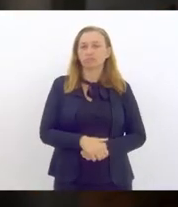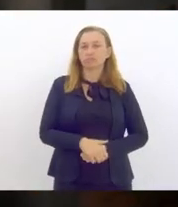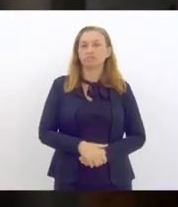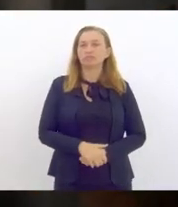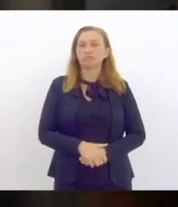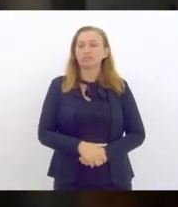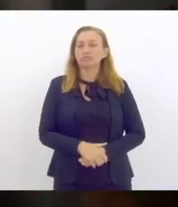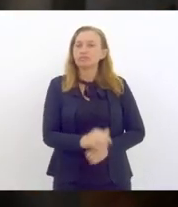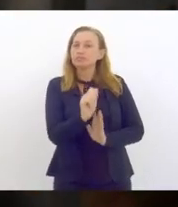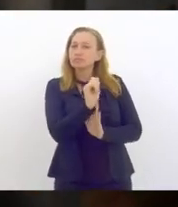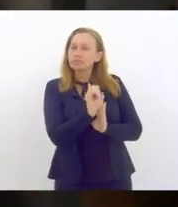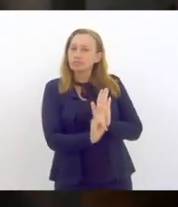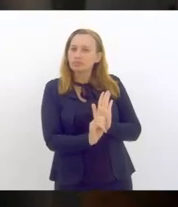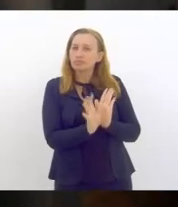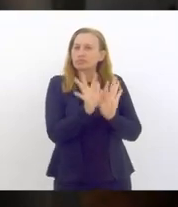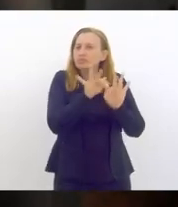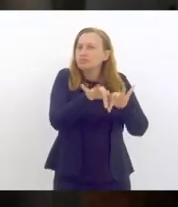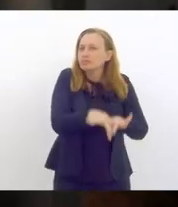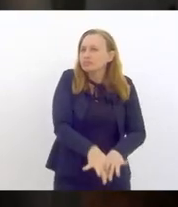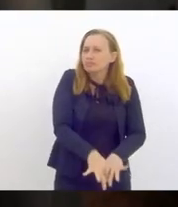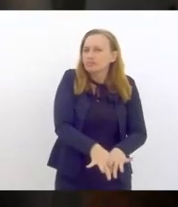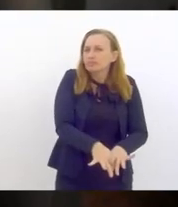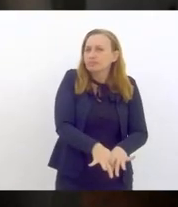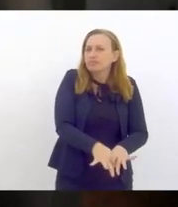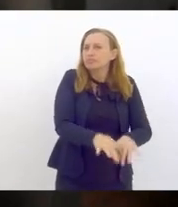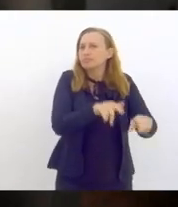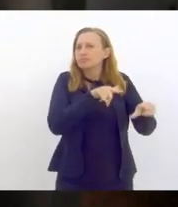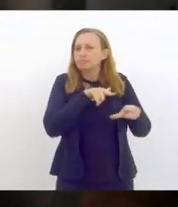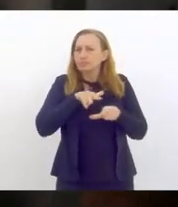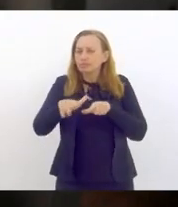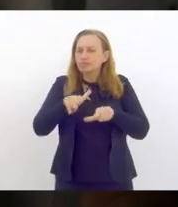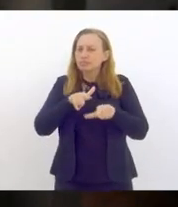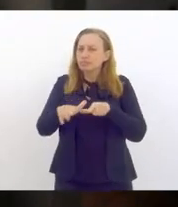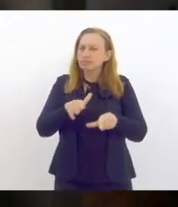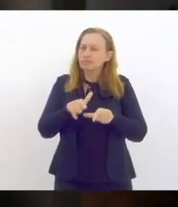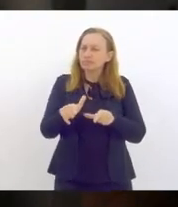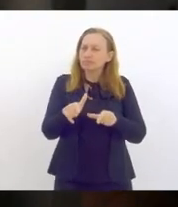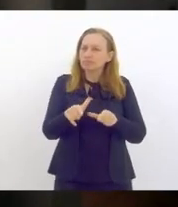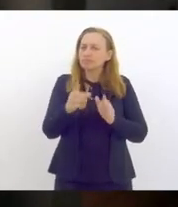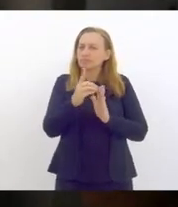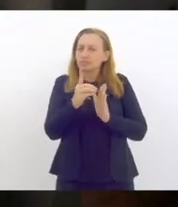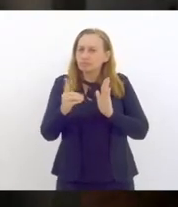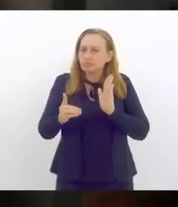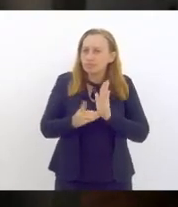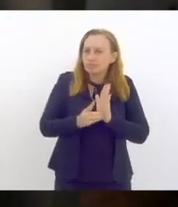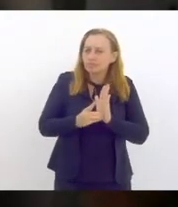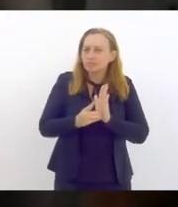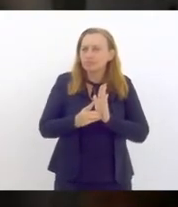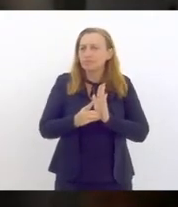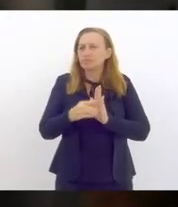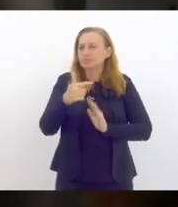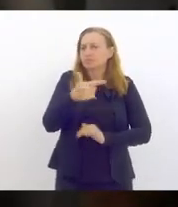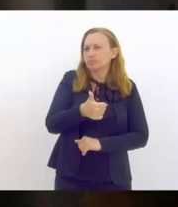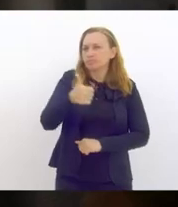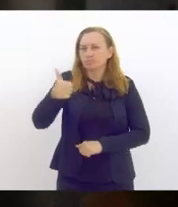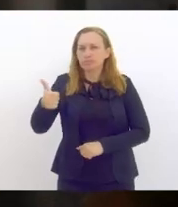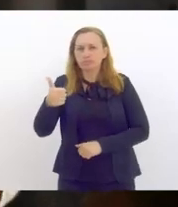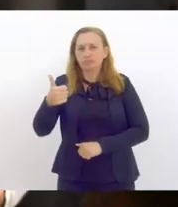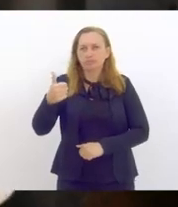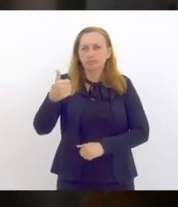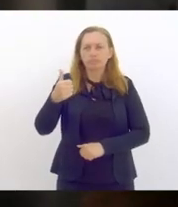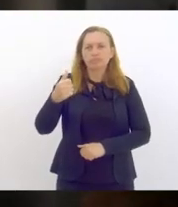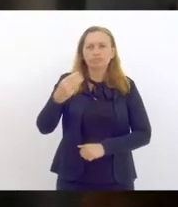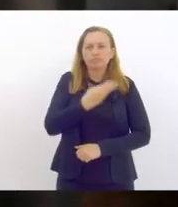faz um relatório final do trabalho a partir do Decreto de 21 do governador nós